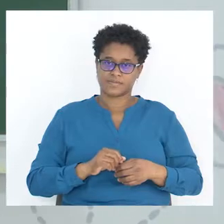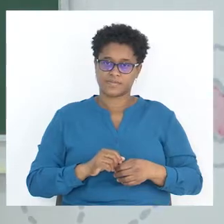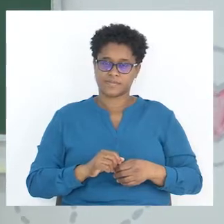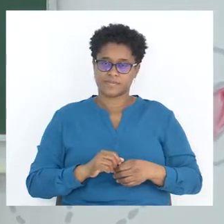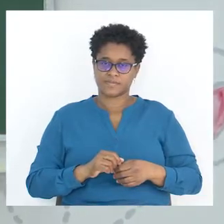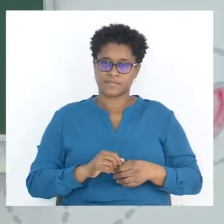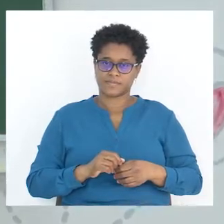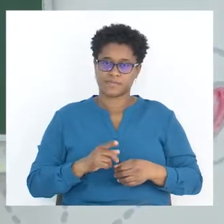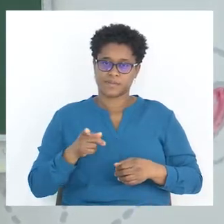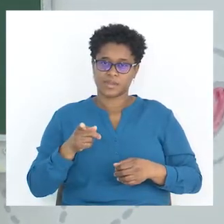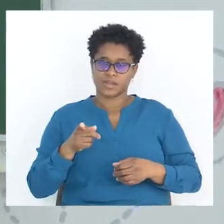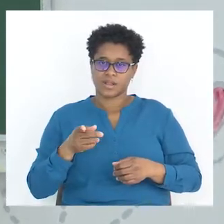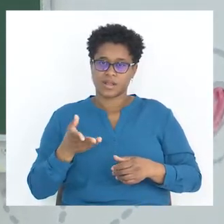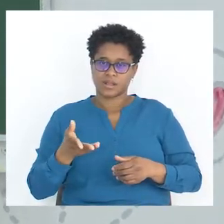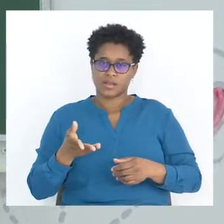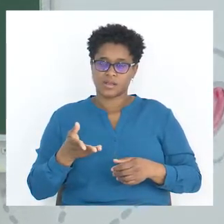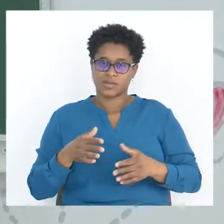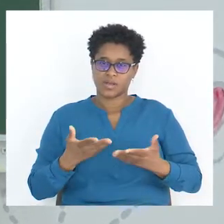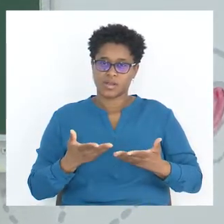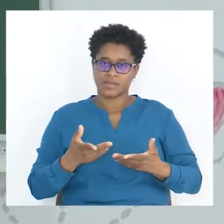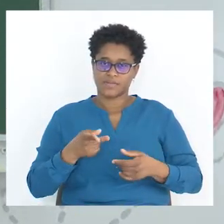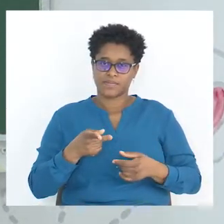Qual é a palavra que está lá?